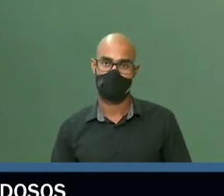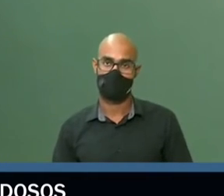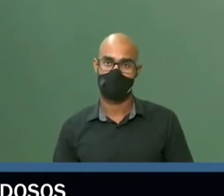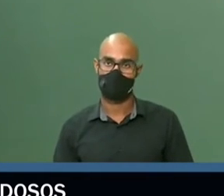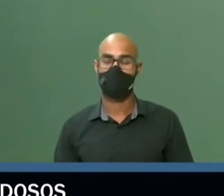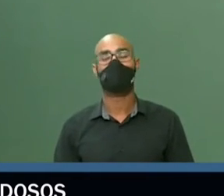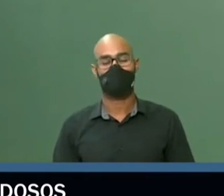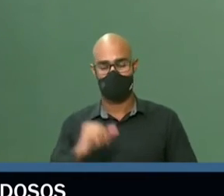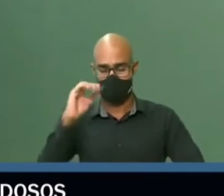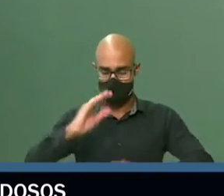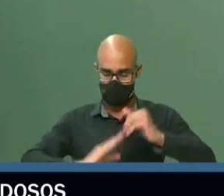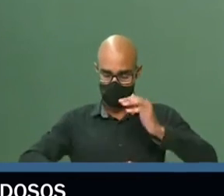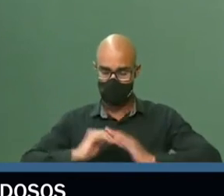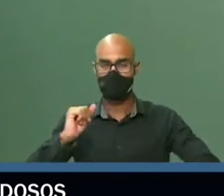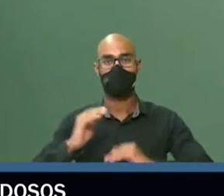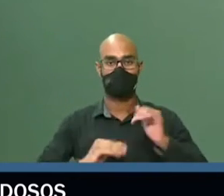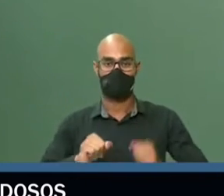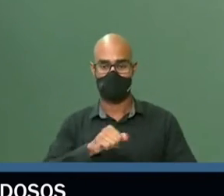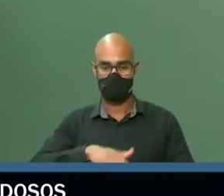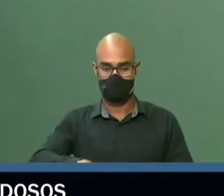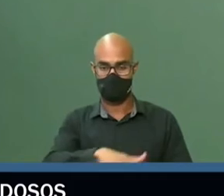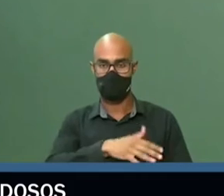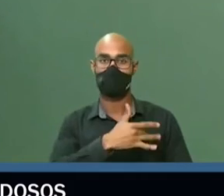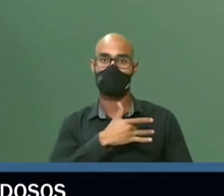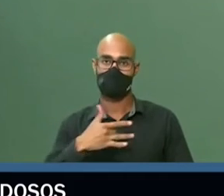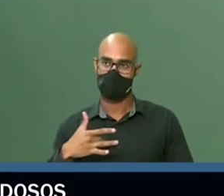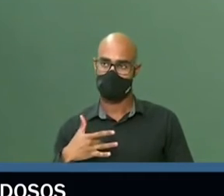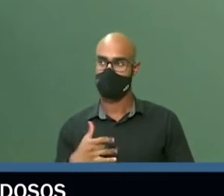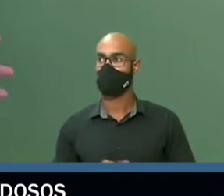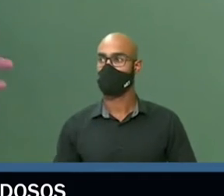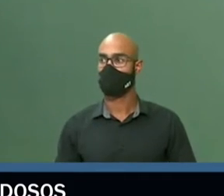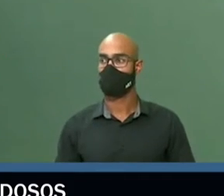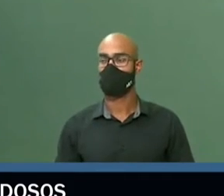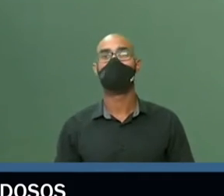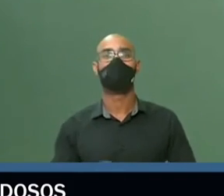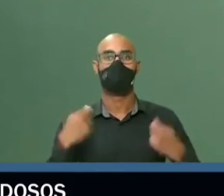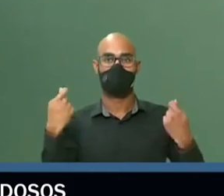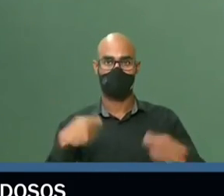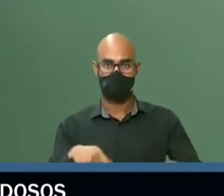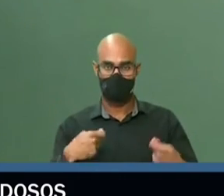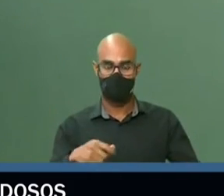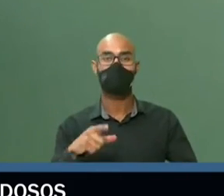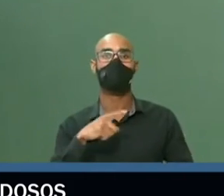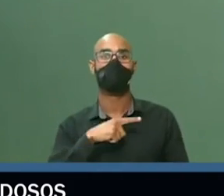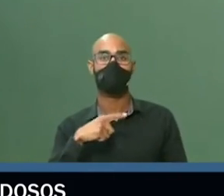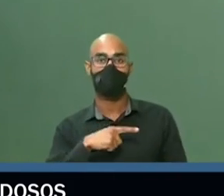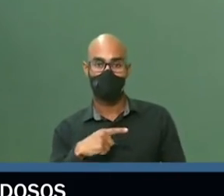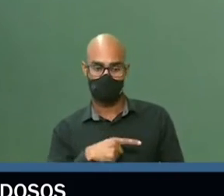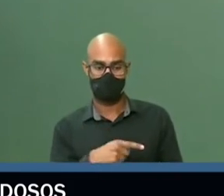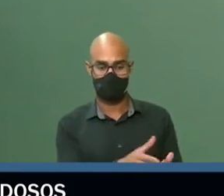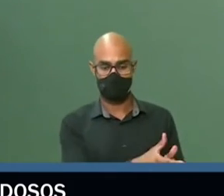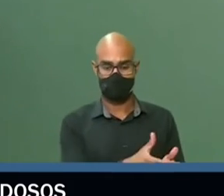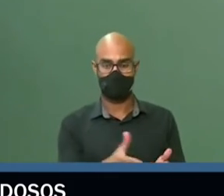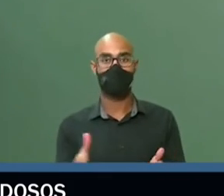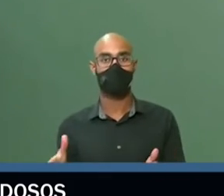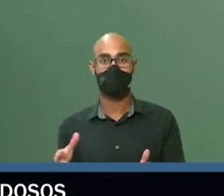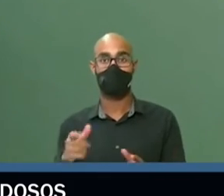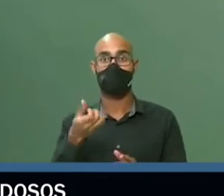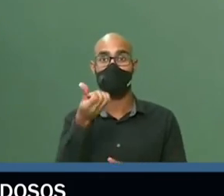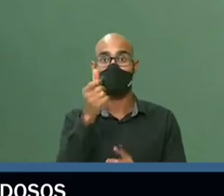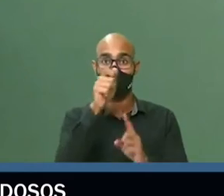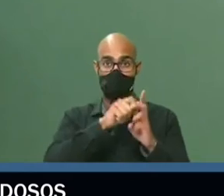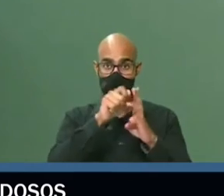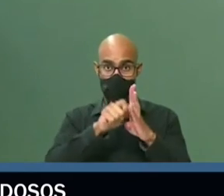e profissionais de saúde a partir de 80 anos que tenham completado o ciclo vacinal há